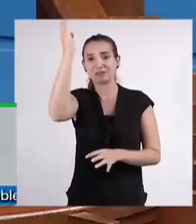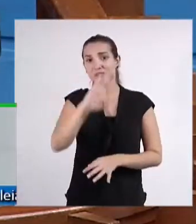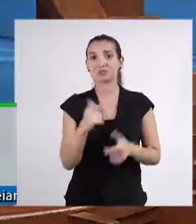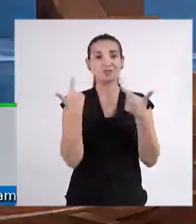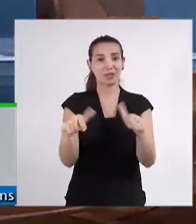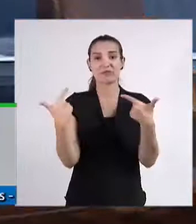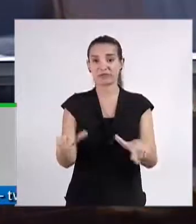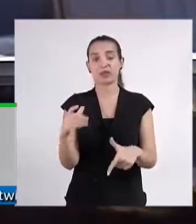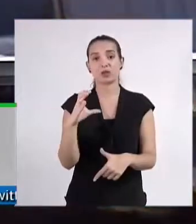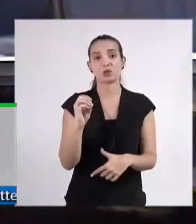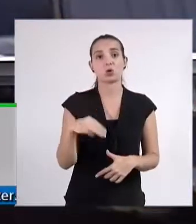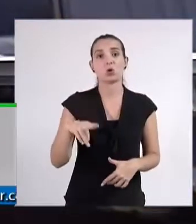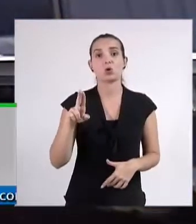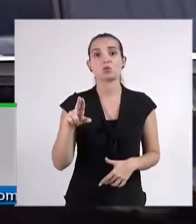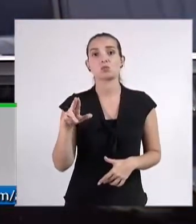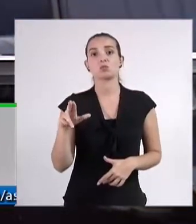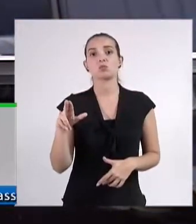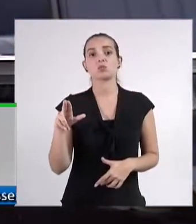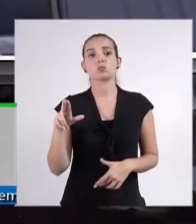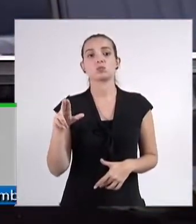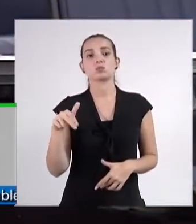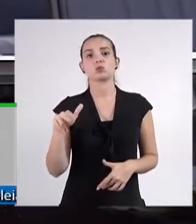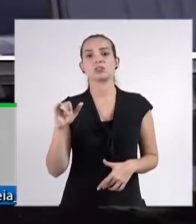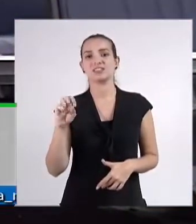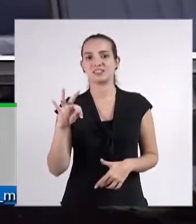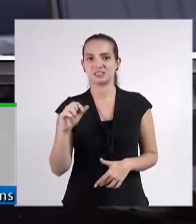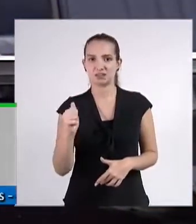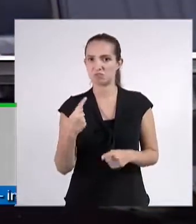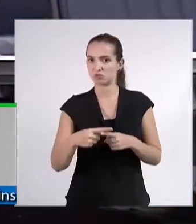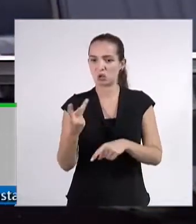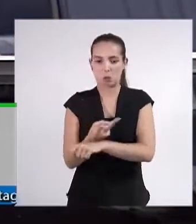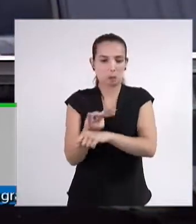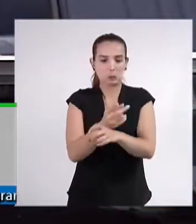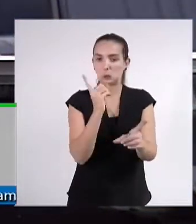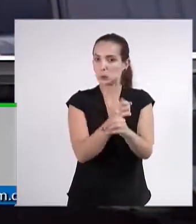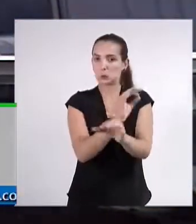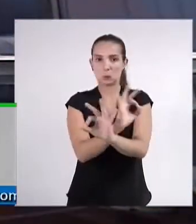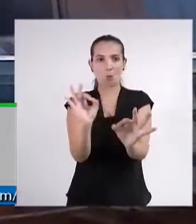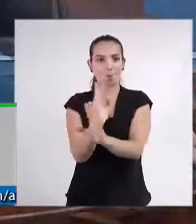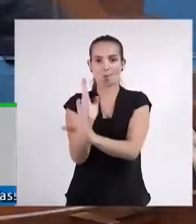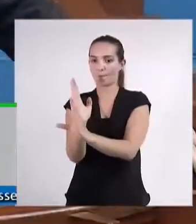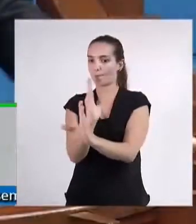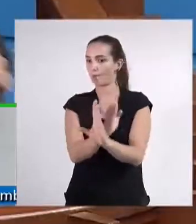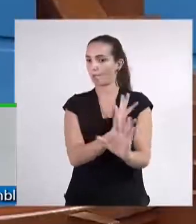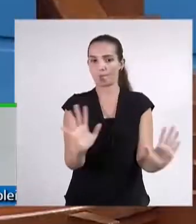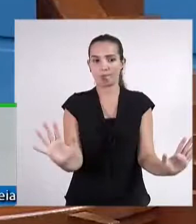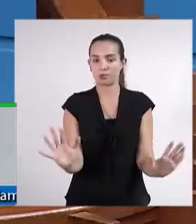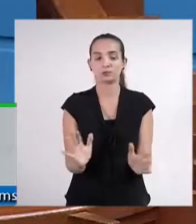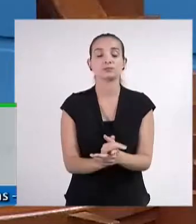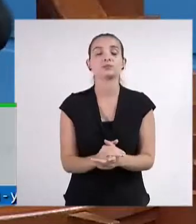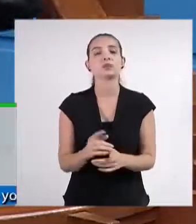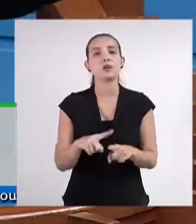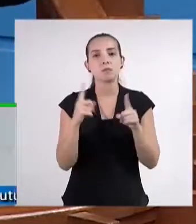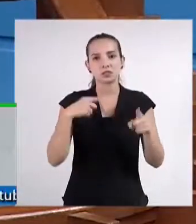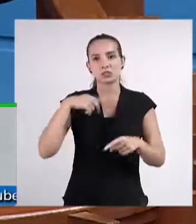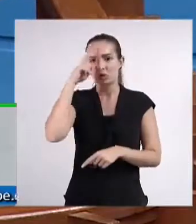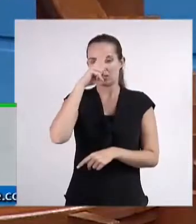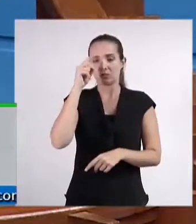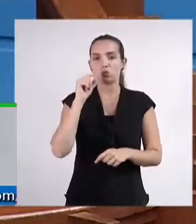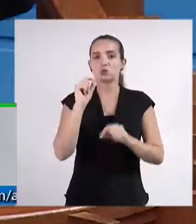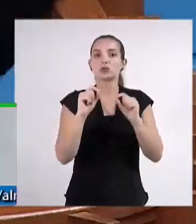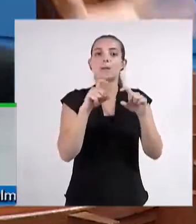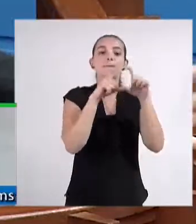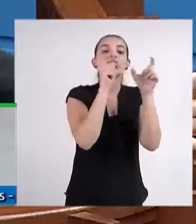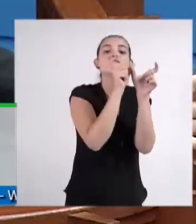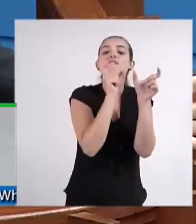de Deus, que eu estou procurando e não estou achando, né? Agora, eu me lembro aqui de uma frase de uma pessoa que